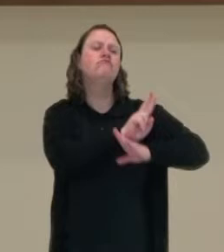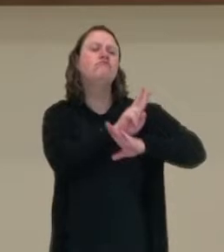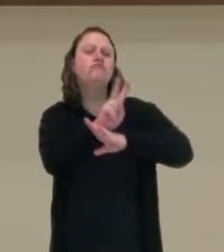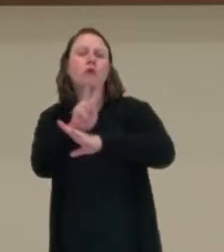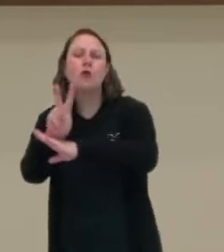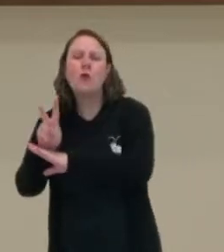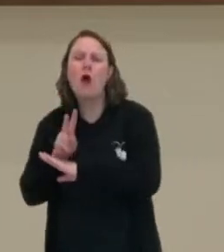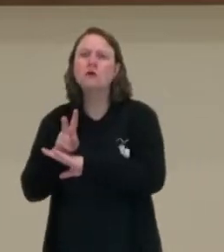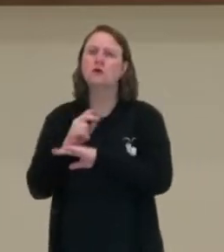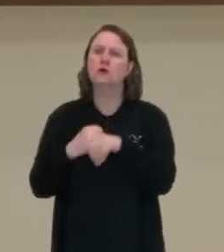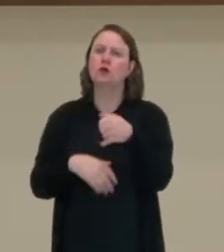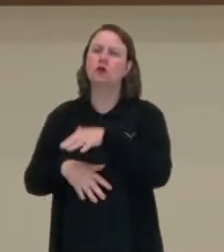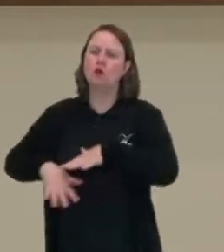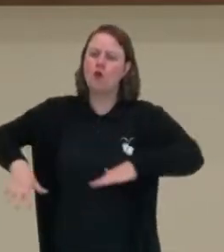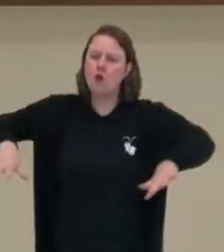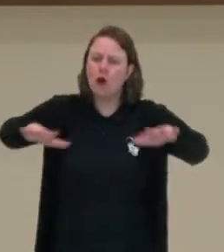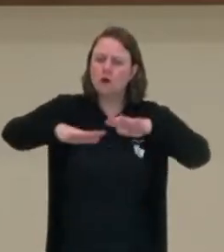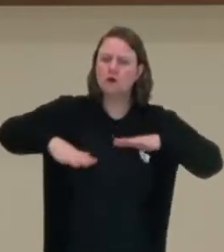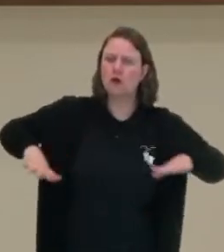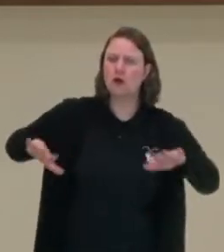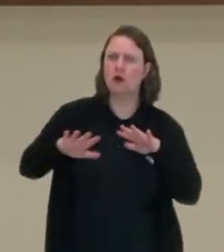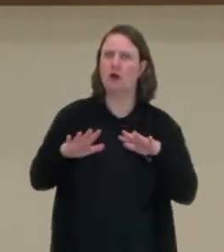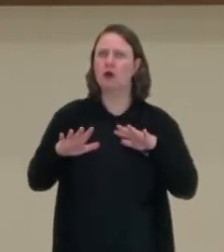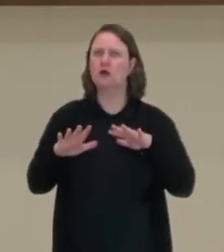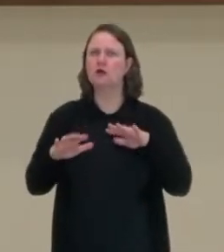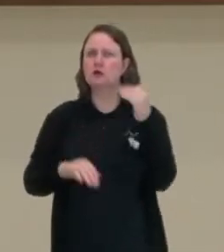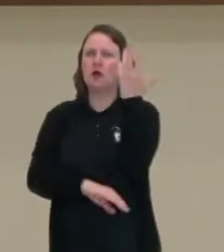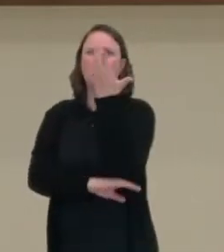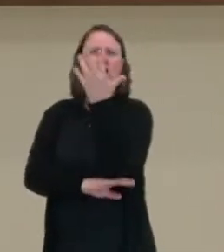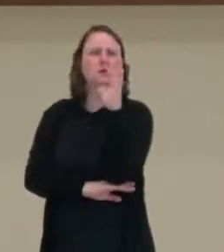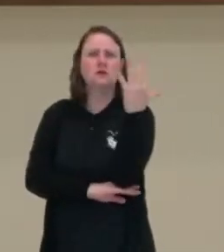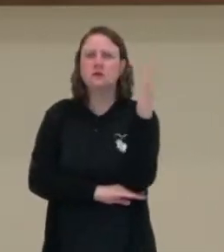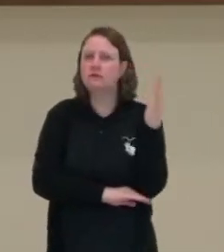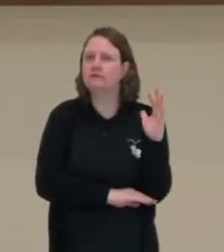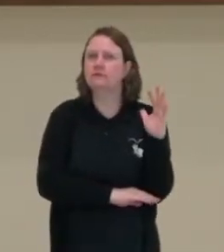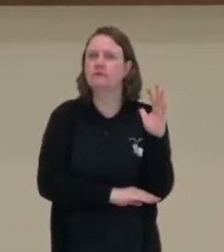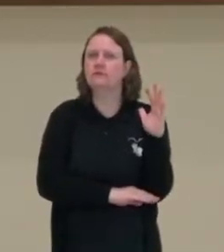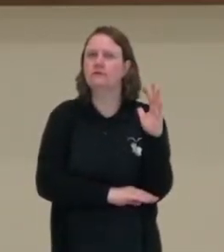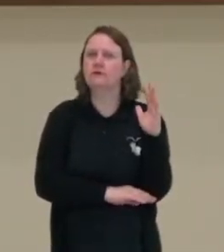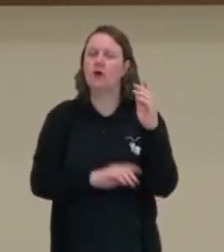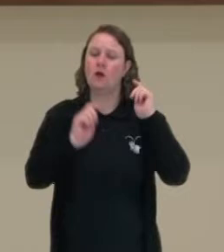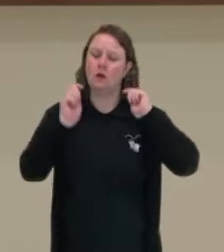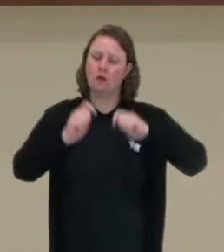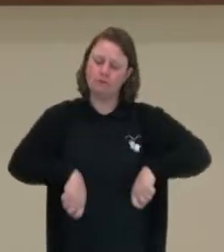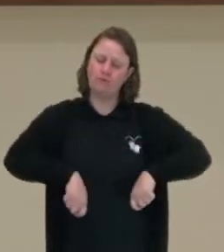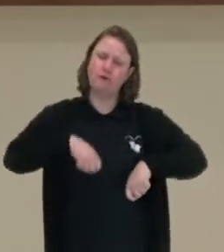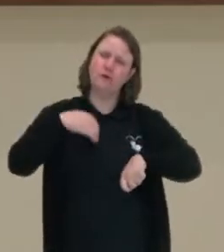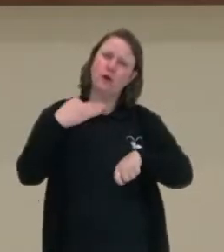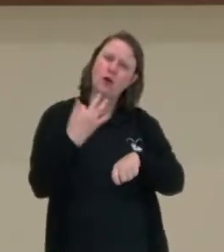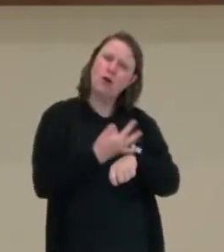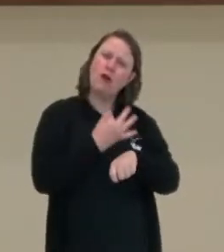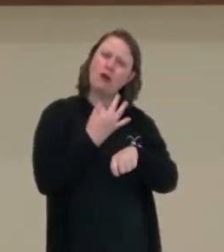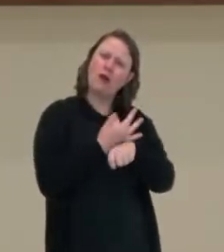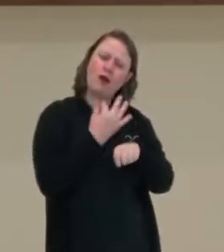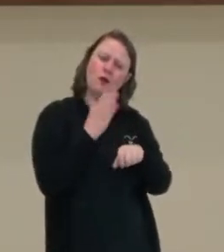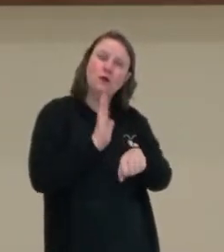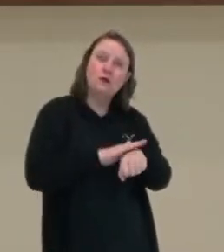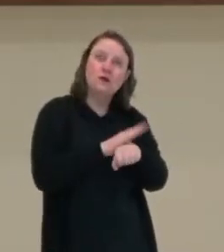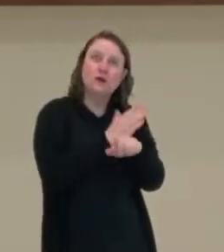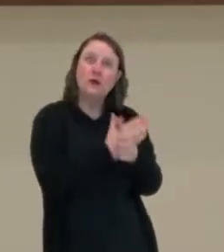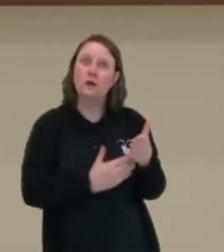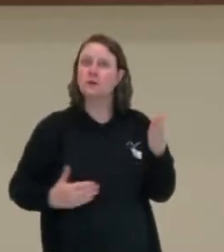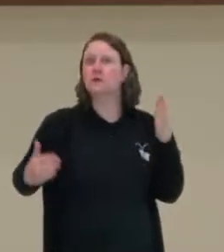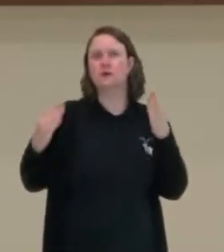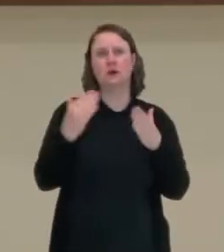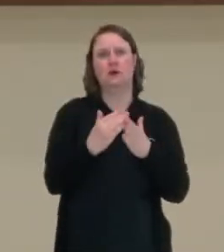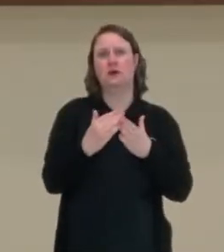como a gente organiza o espaço à nossa volta, fazendo com que perdure por muito mais tempo algo que